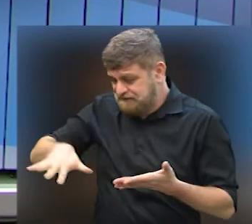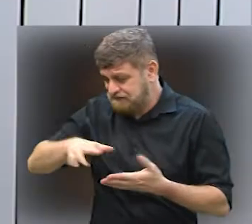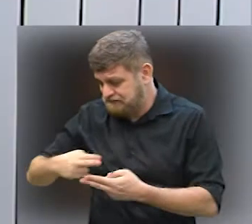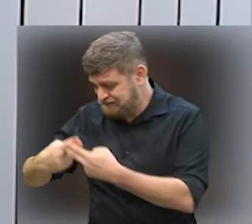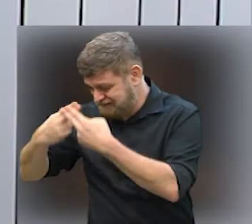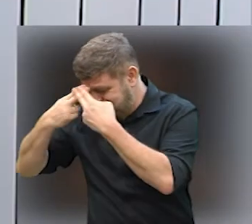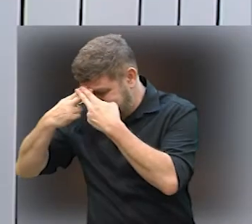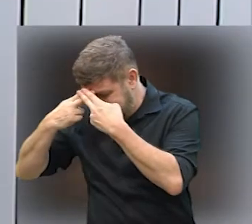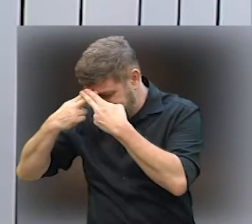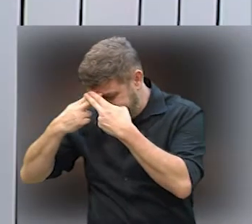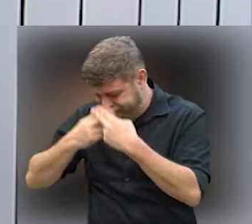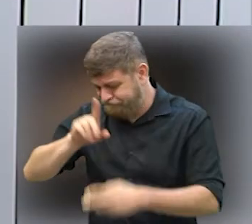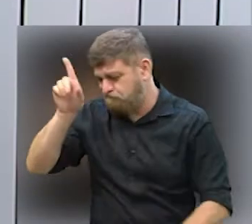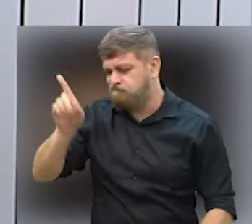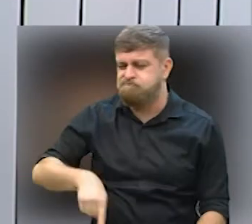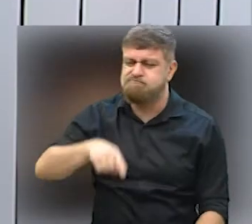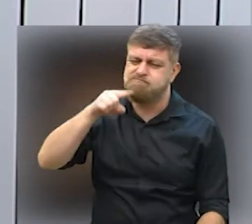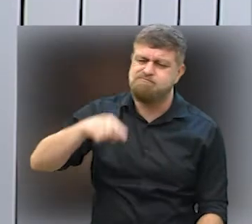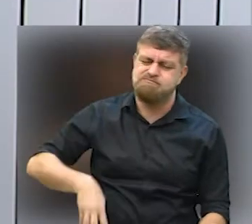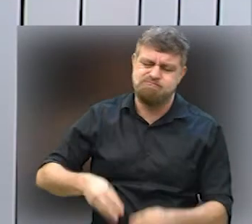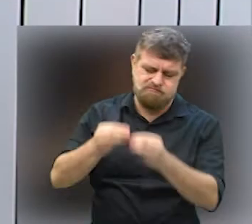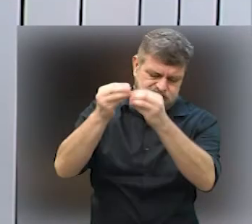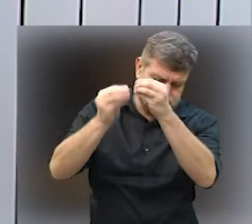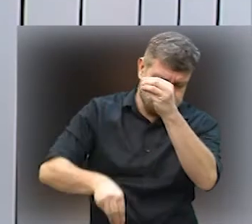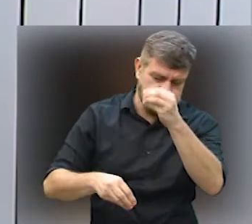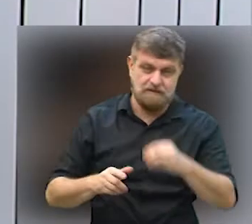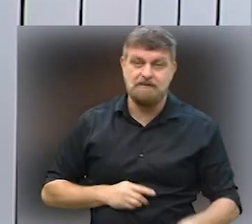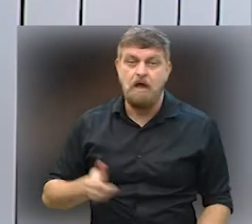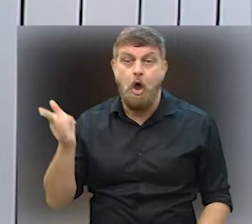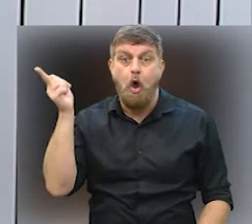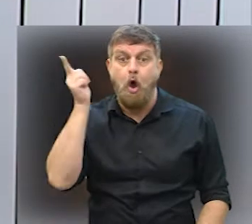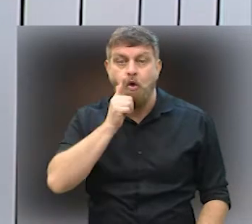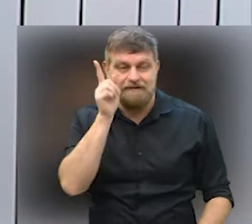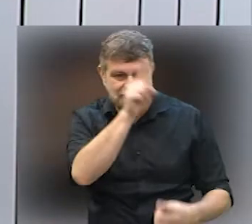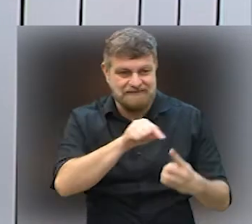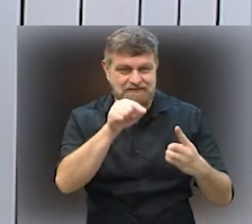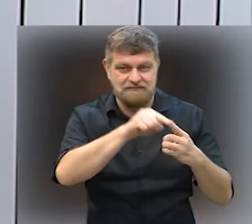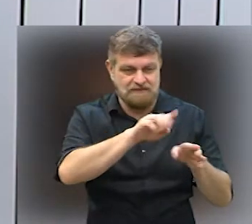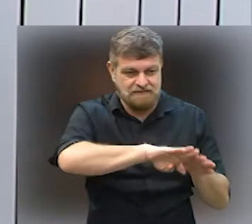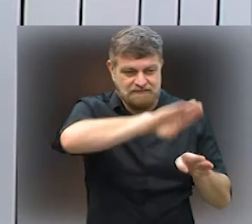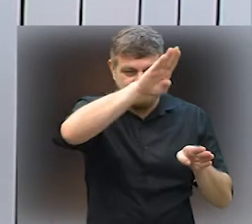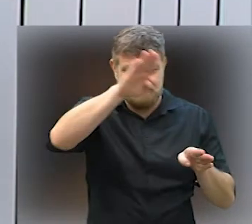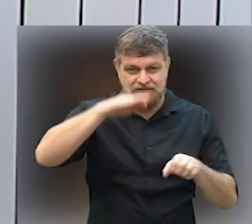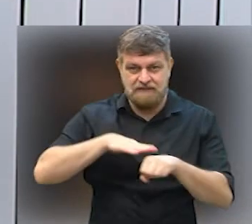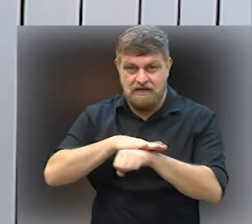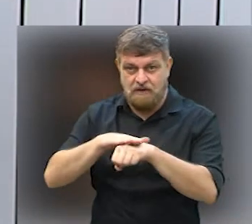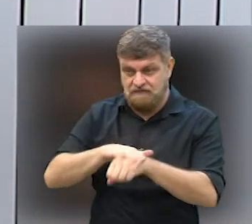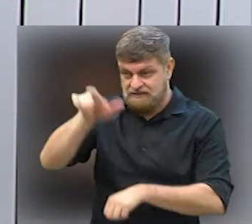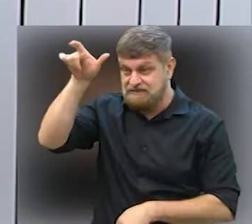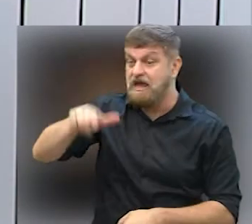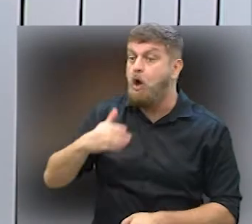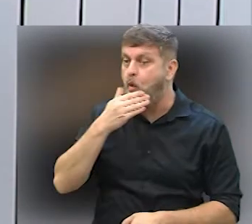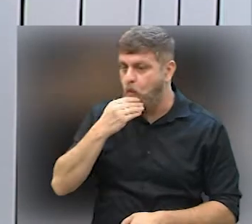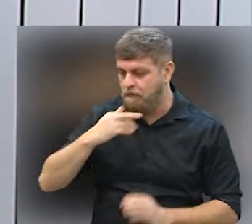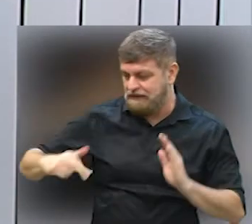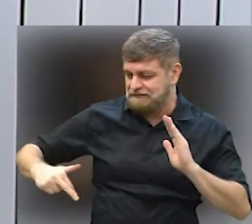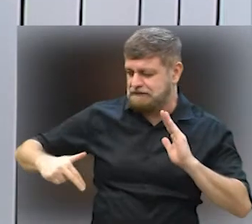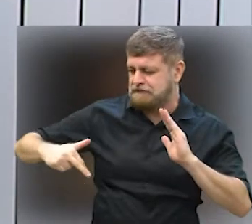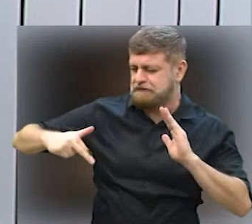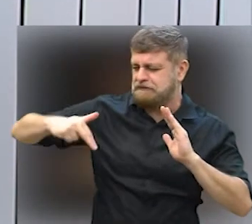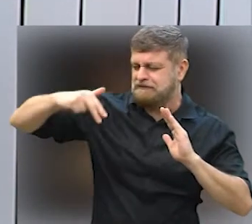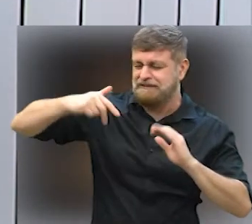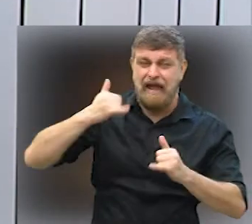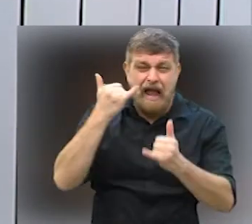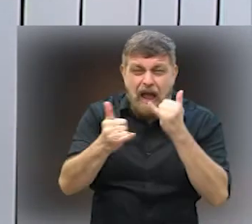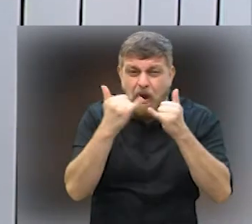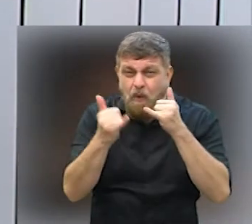a frustração de não conseguir e de atingir o seu objetivo. Eu entrevistei uma vez o Rodrigo Raineri, que ele falou, olha, eu fiquei, sei lá,